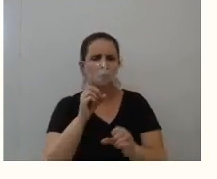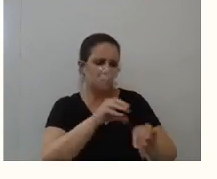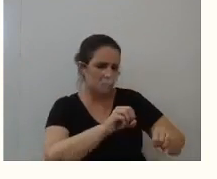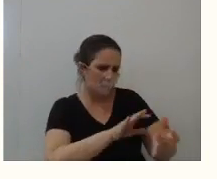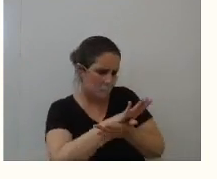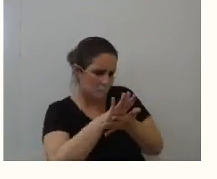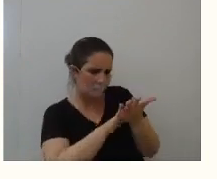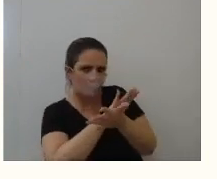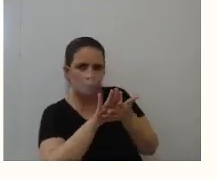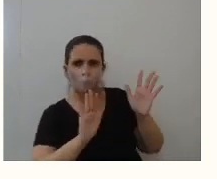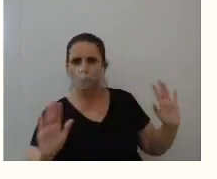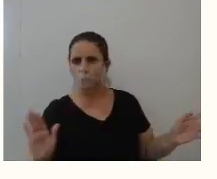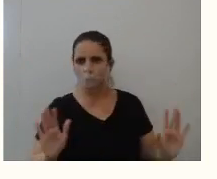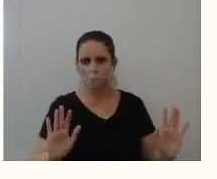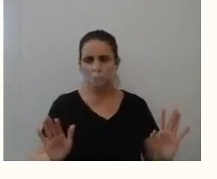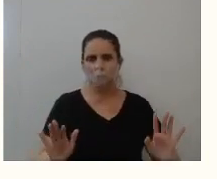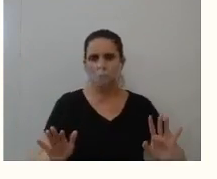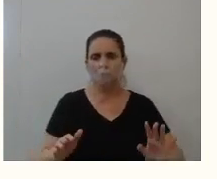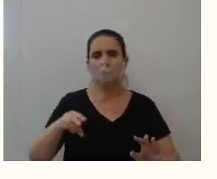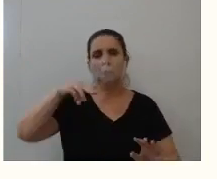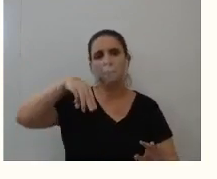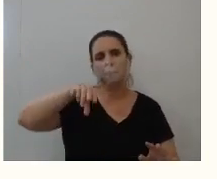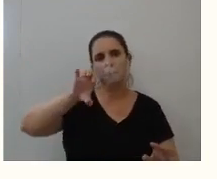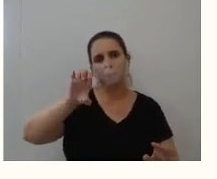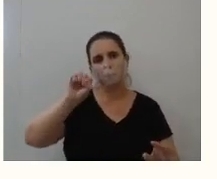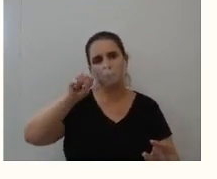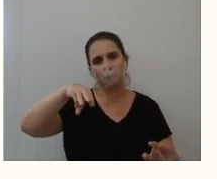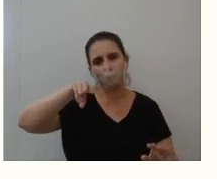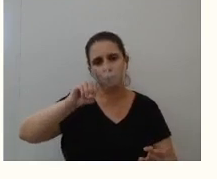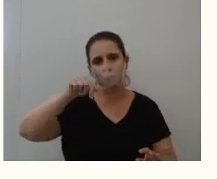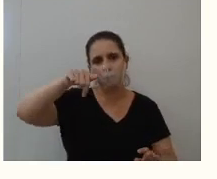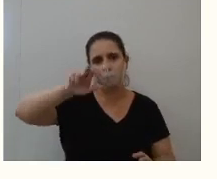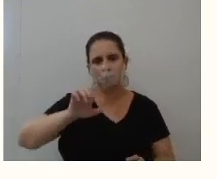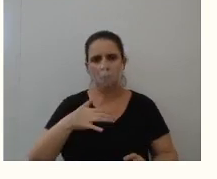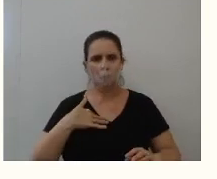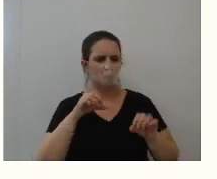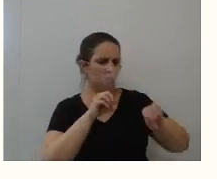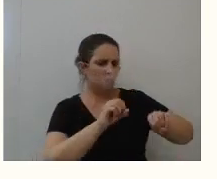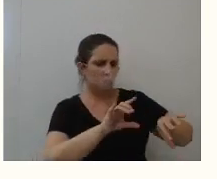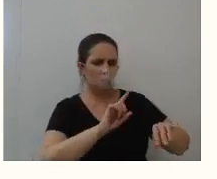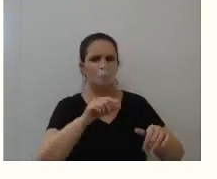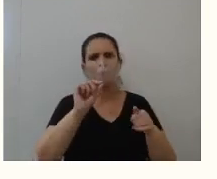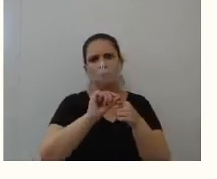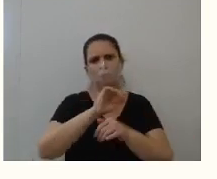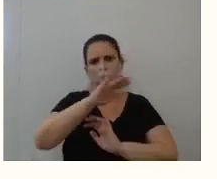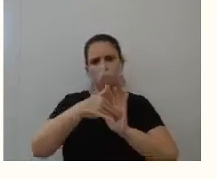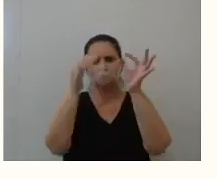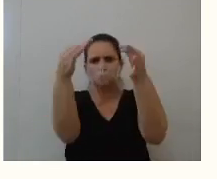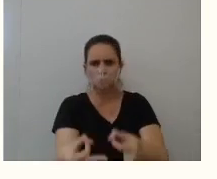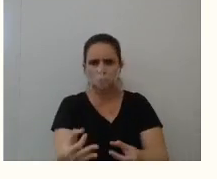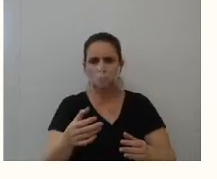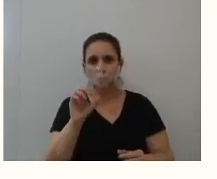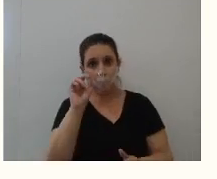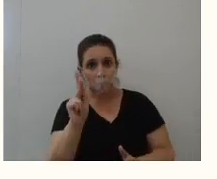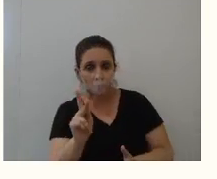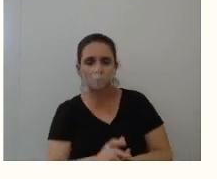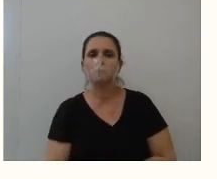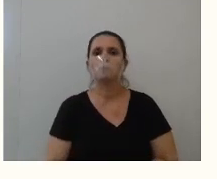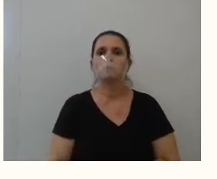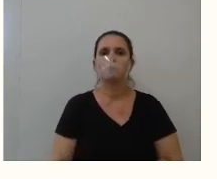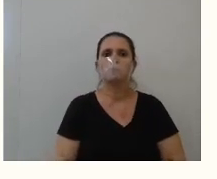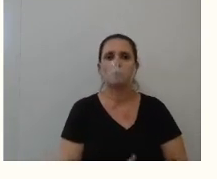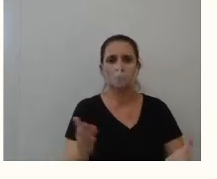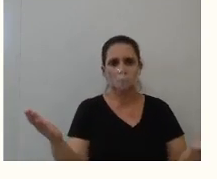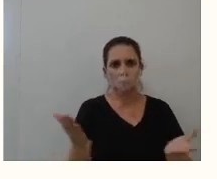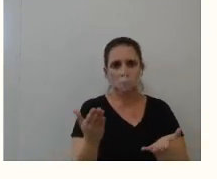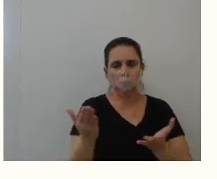ensinasse. Mesmo que eu não lhe ensinasse, fez tudo direito, ok? E aí